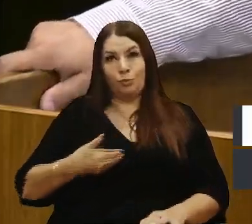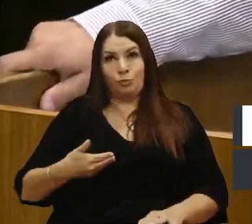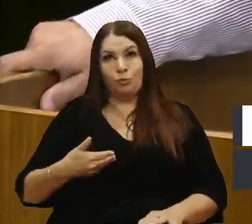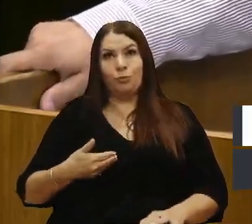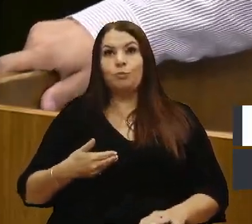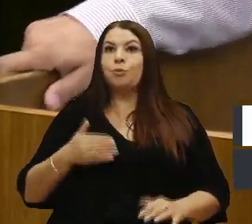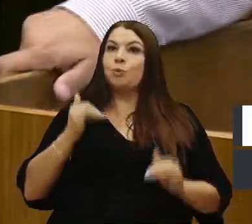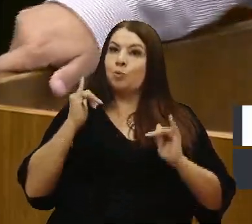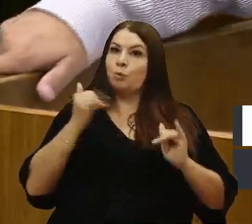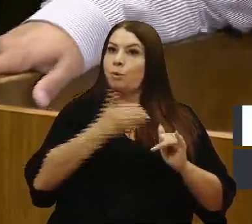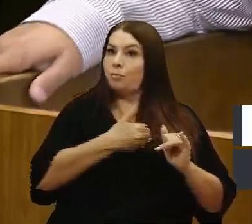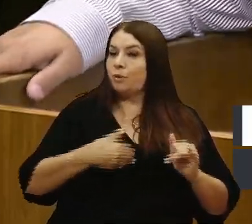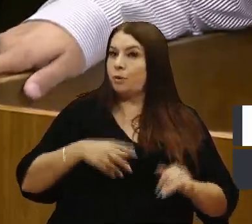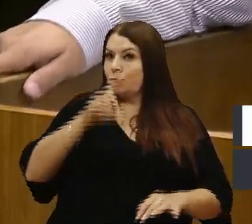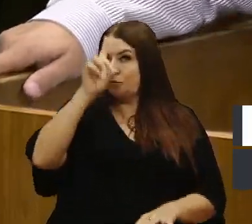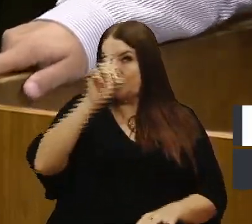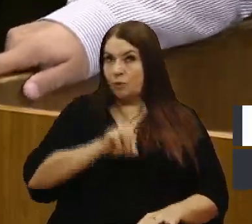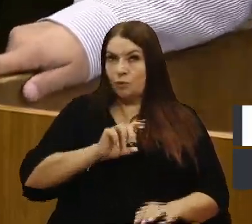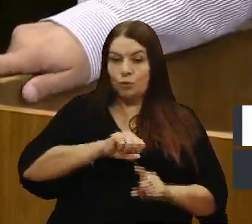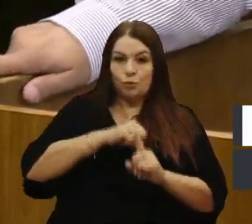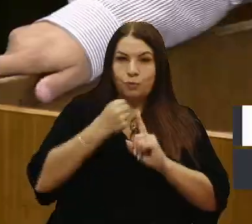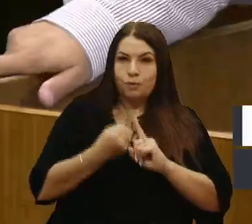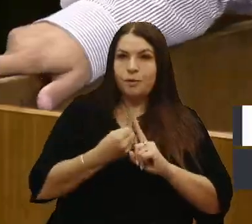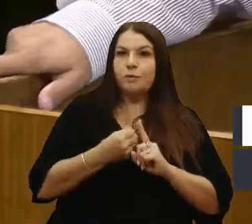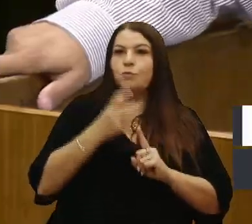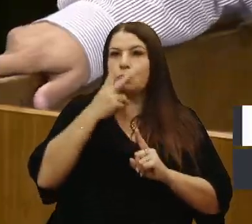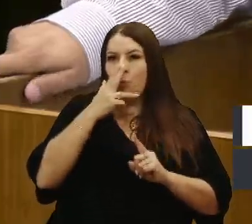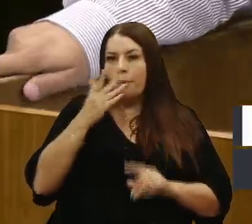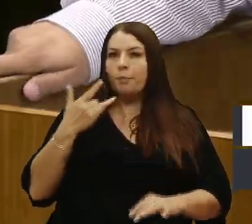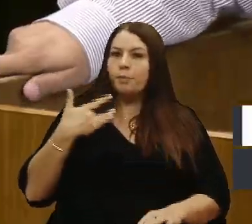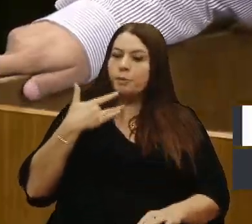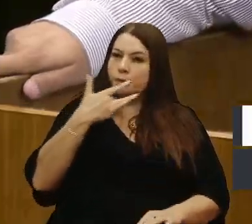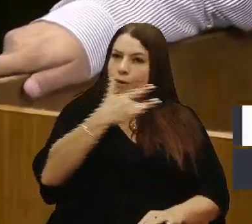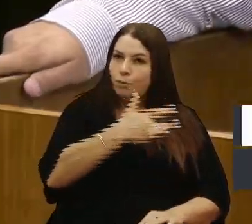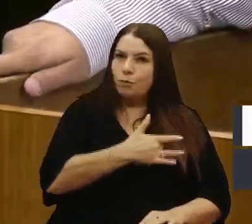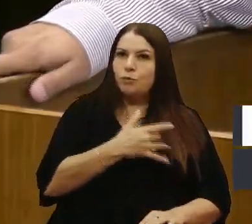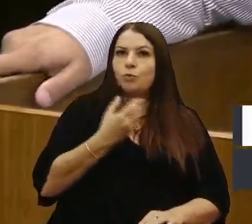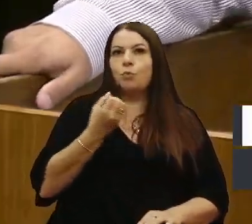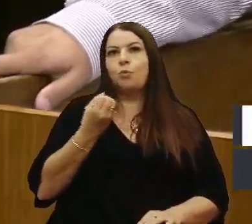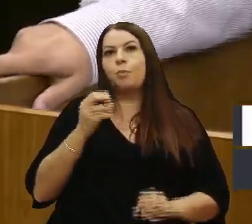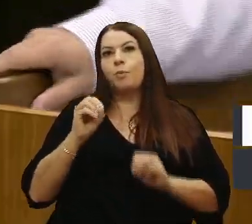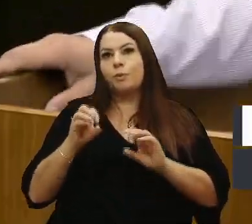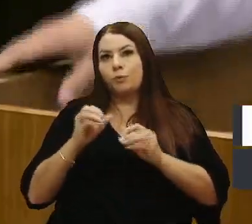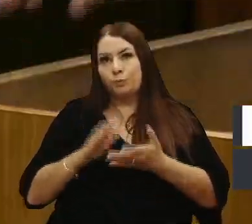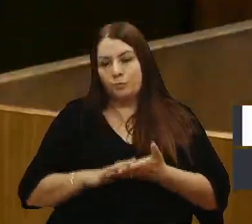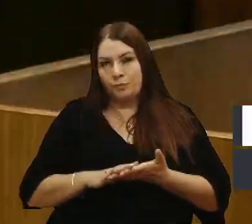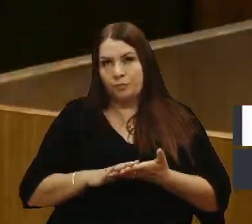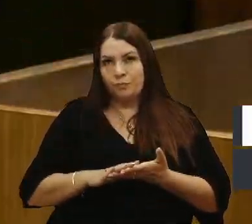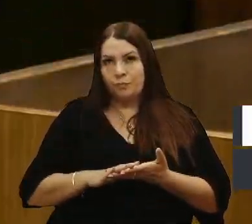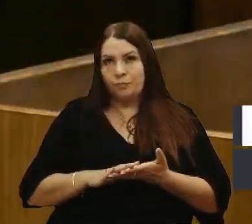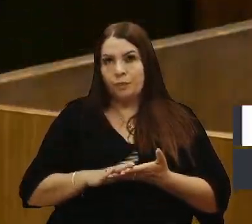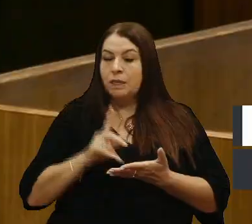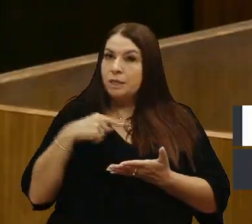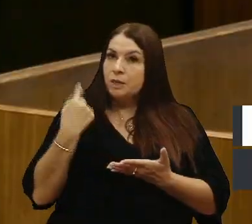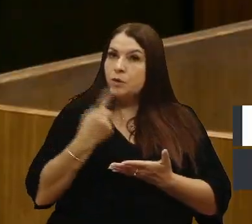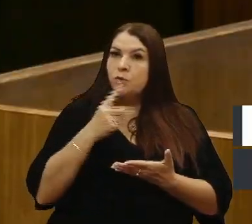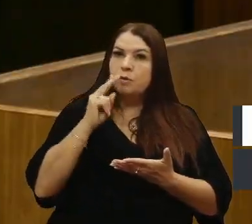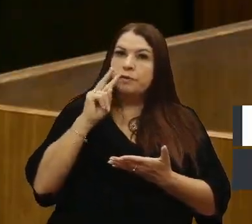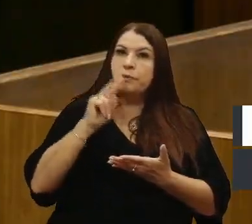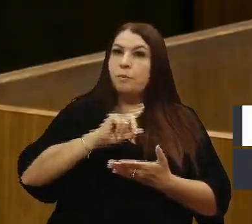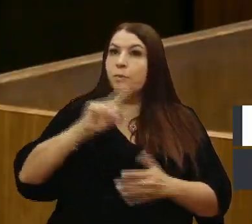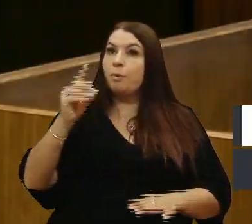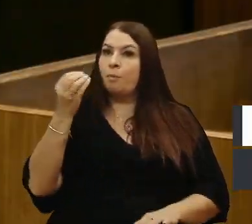transporte público é um direito social, como é a saúde, como é a educação. Se nós formos a